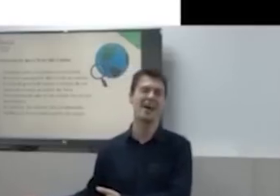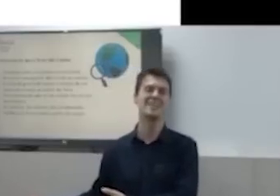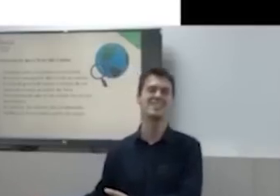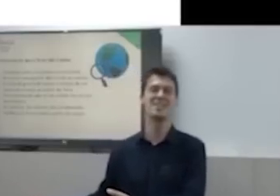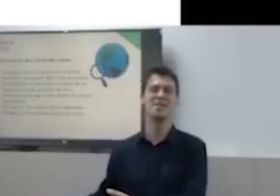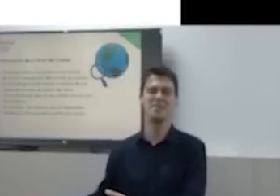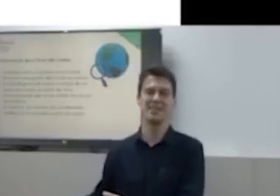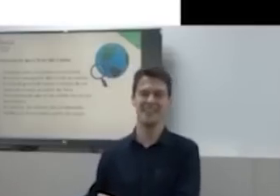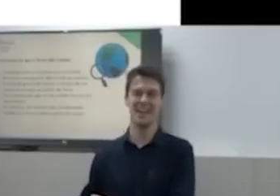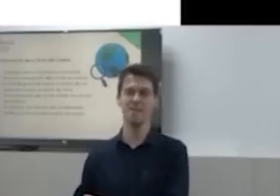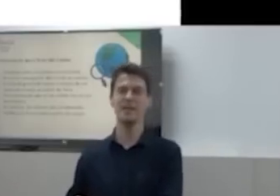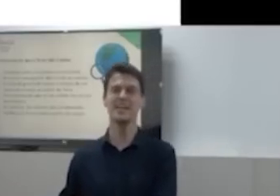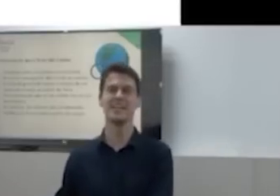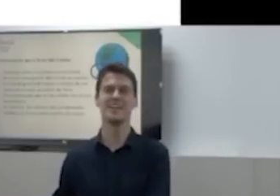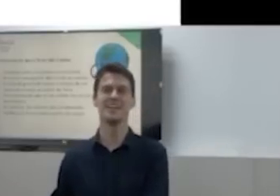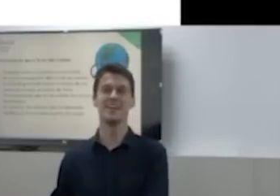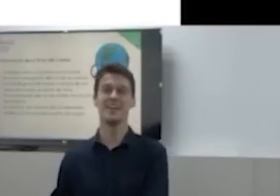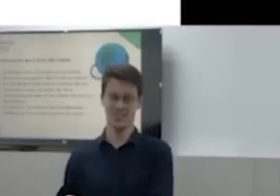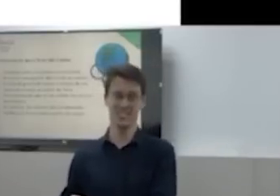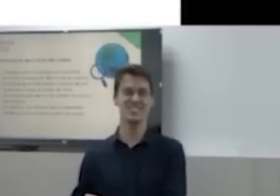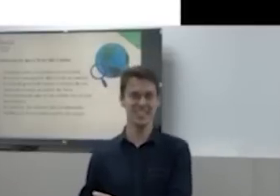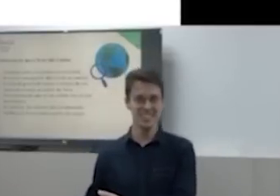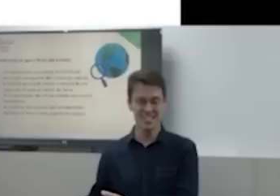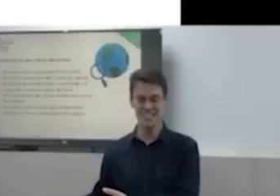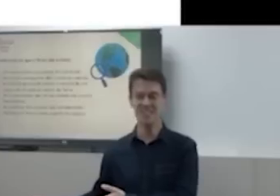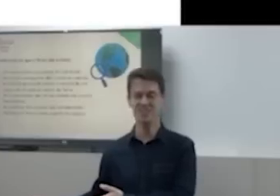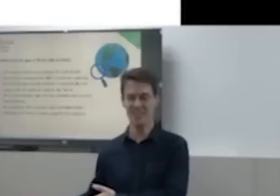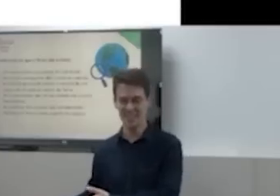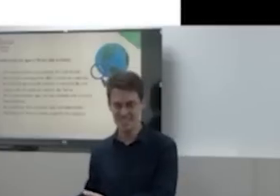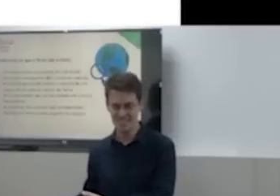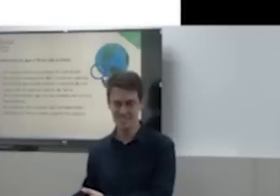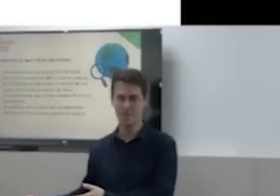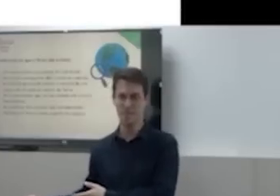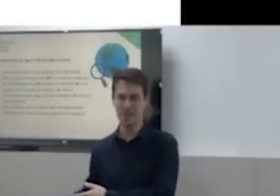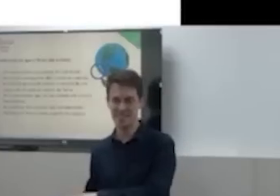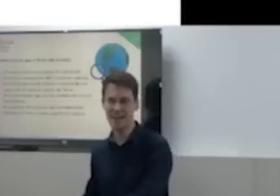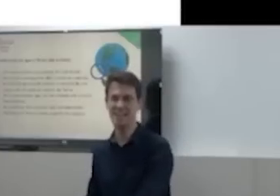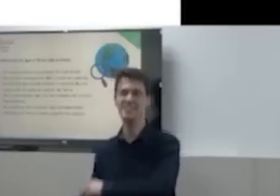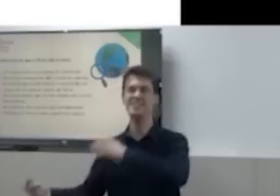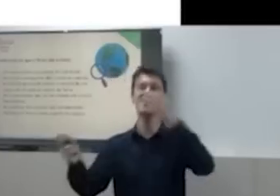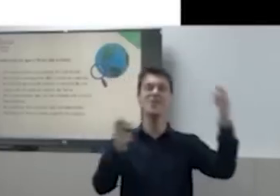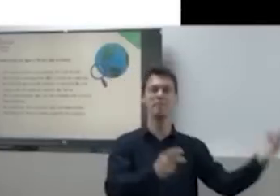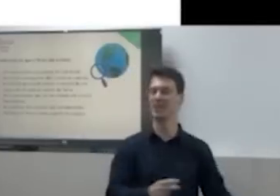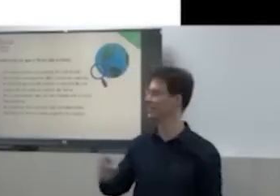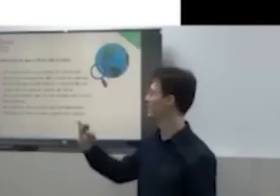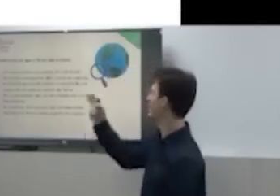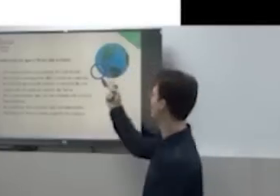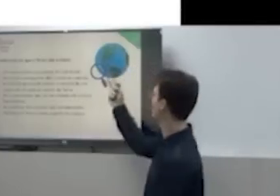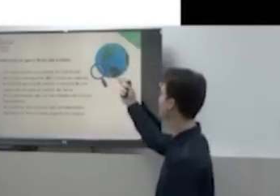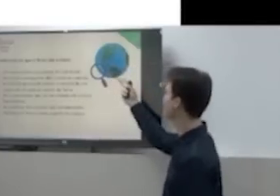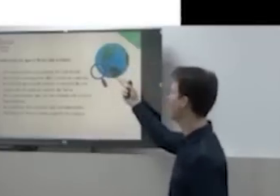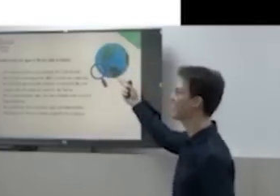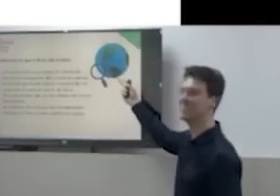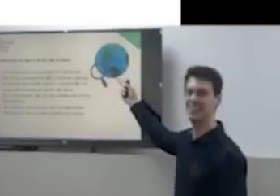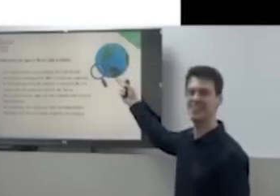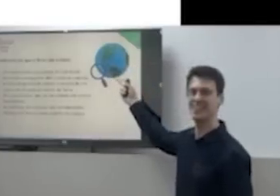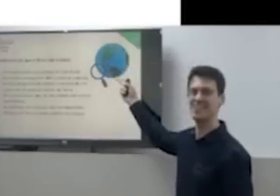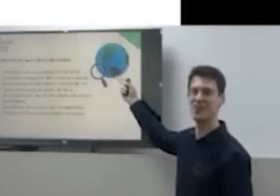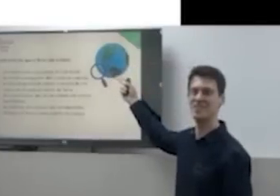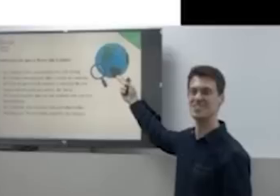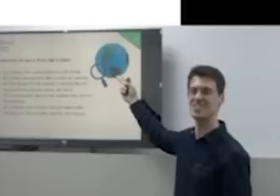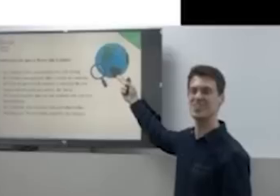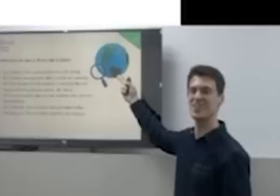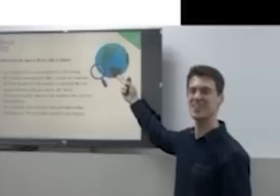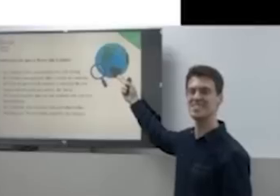evidências comprovadas para a Terra plana. E você disse que existem evidências para a Terra que não é plana, para essa Terra